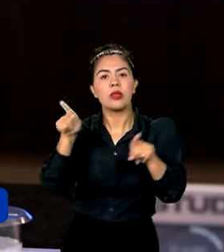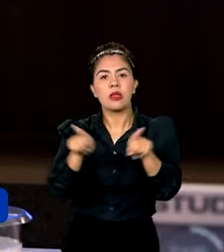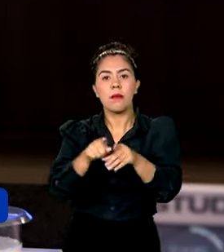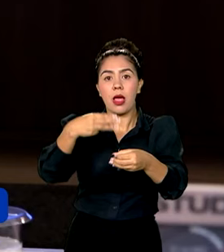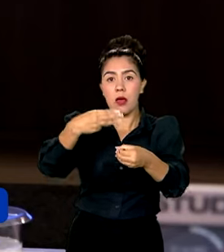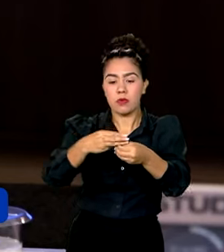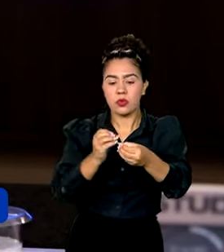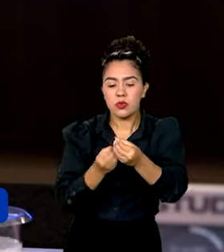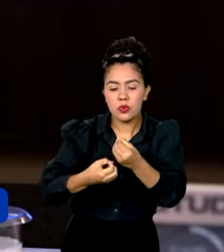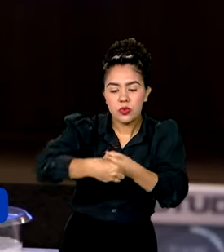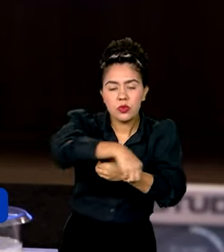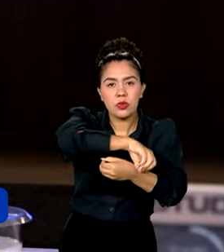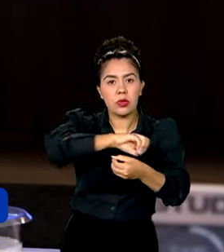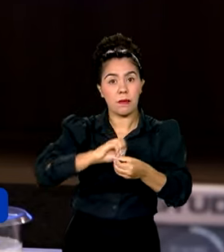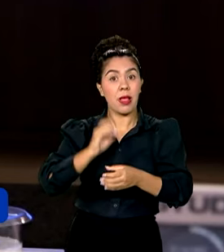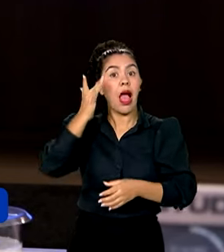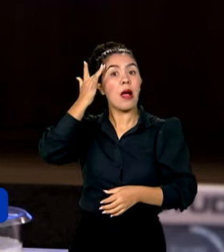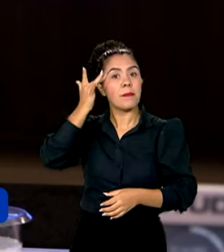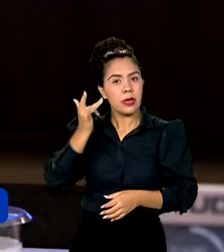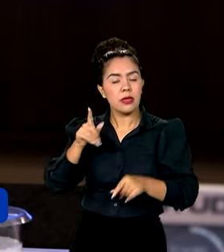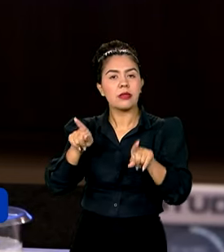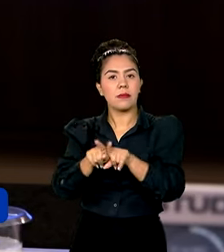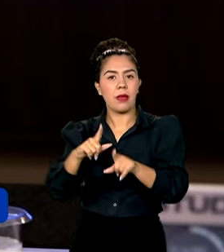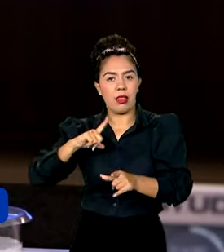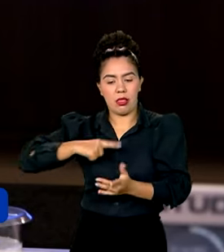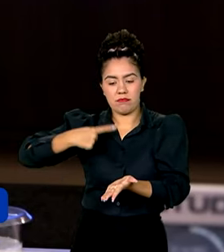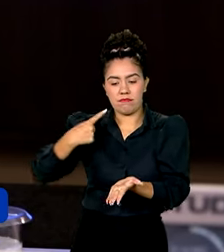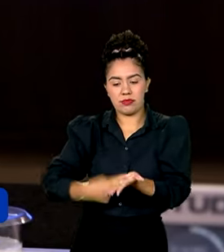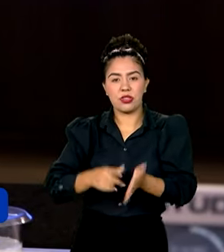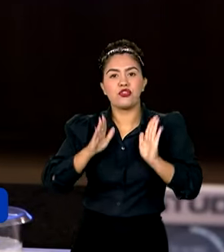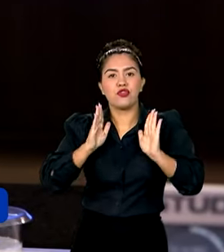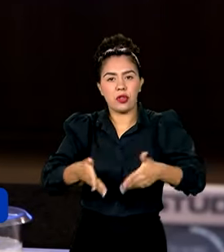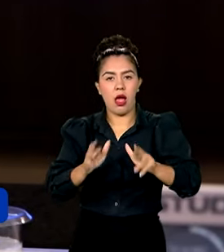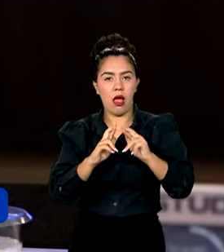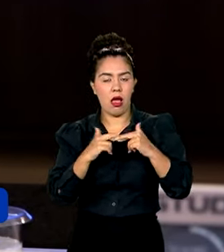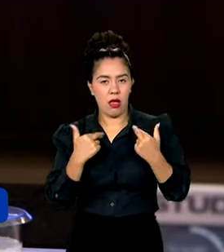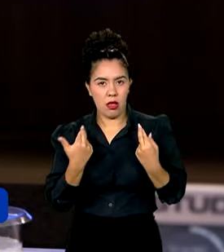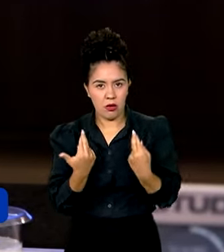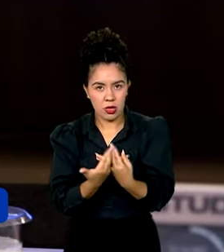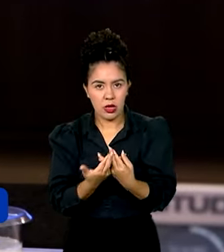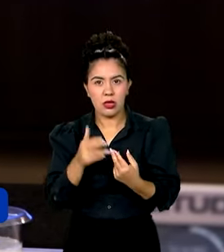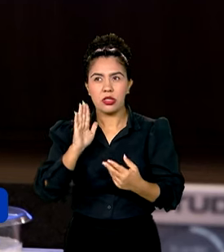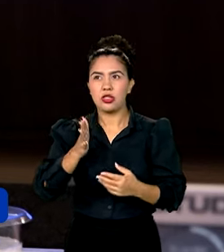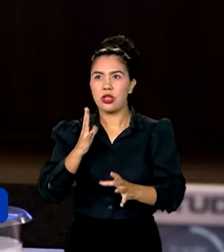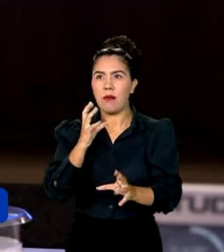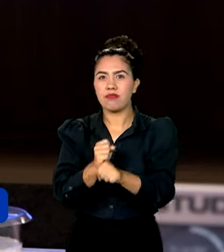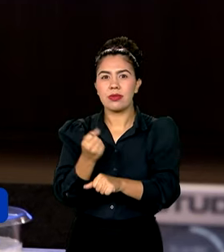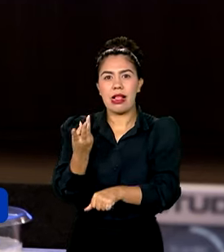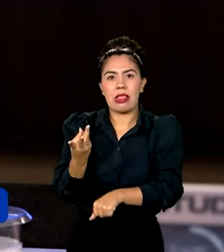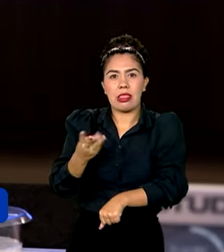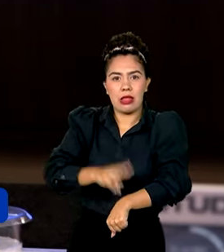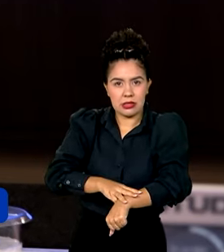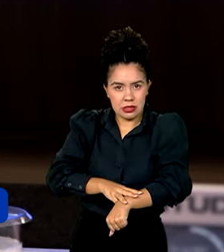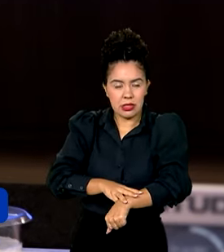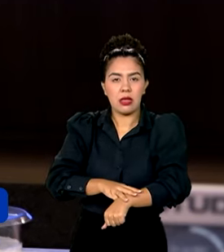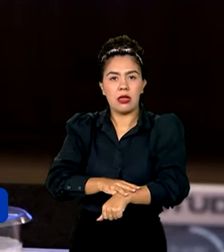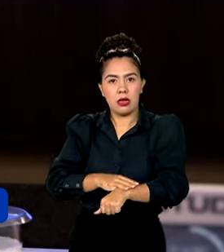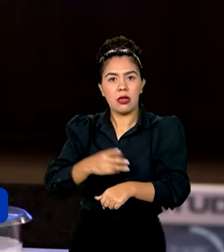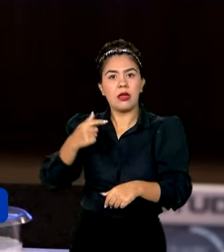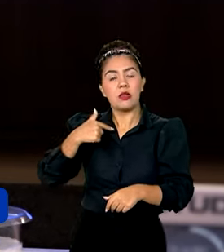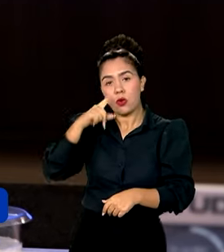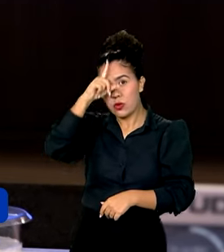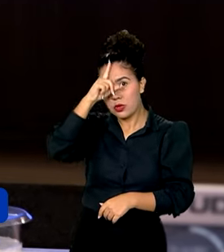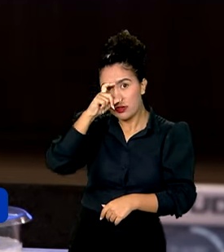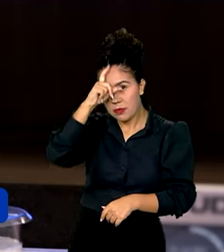reconstrução amanhã mesmo terei uma reunião Já é a terceira que realizo com os hospitais